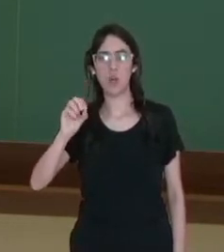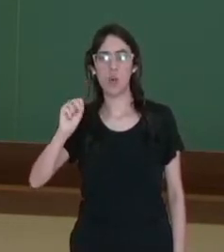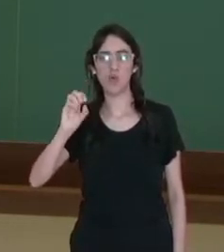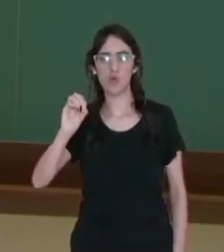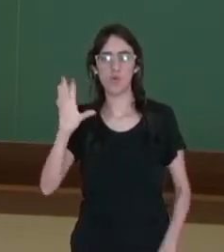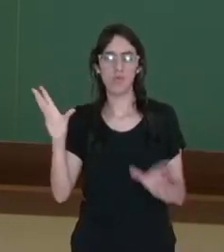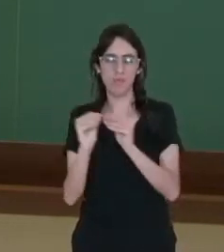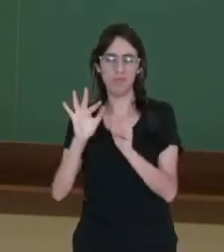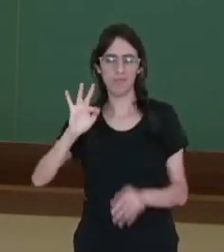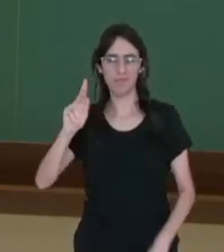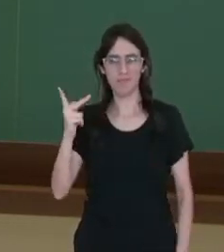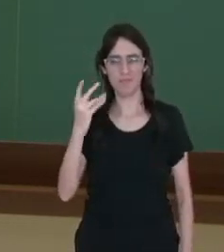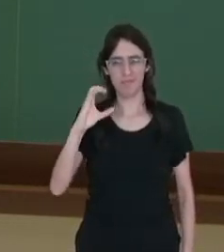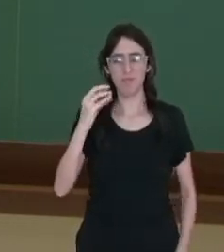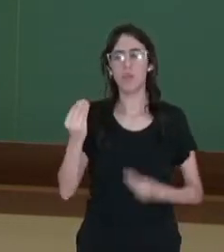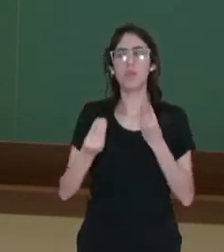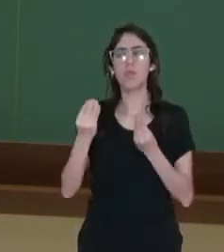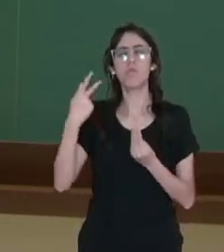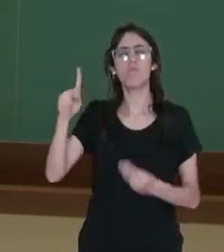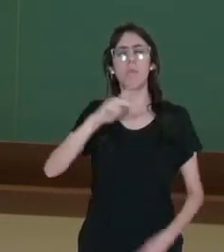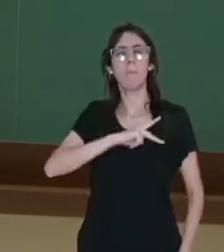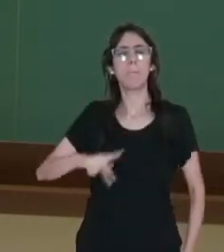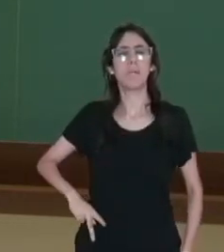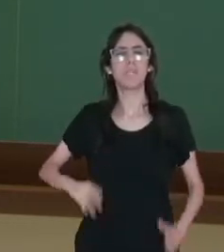Brasil aí em meados dos anos